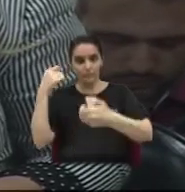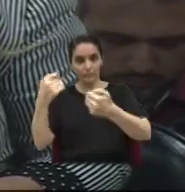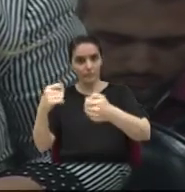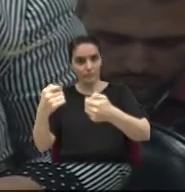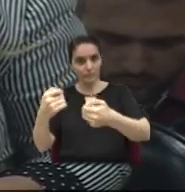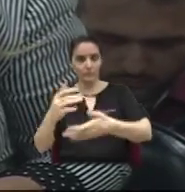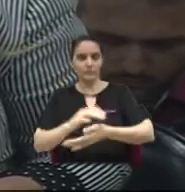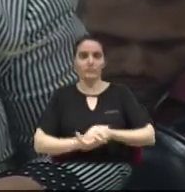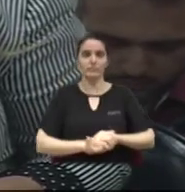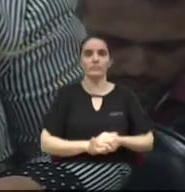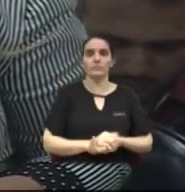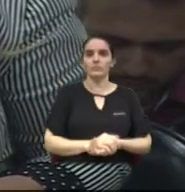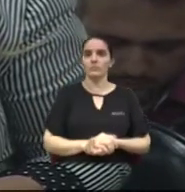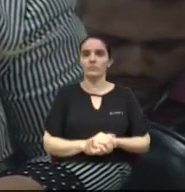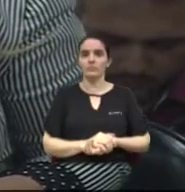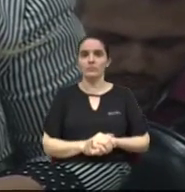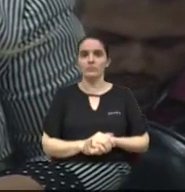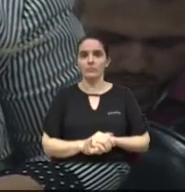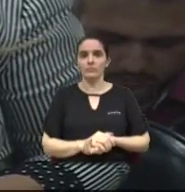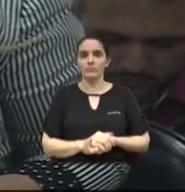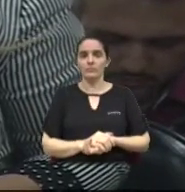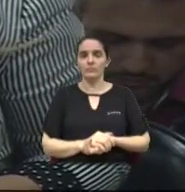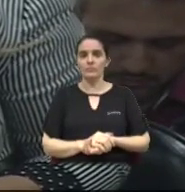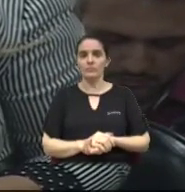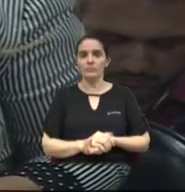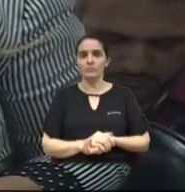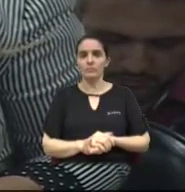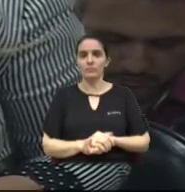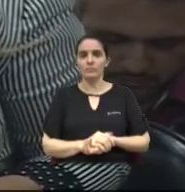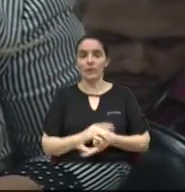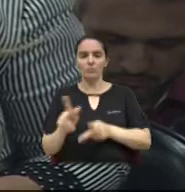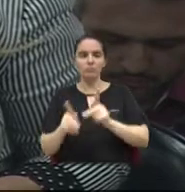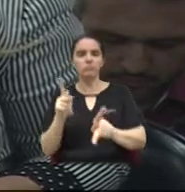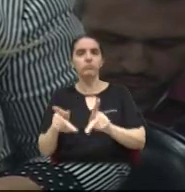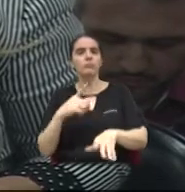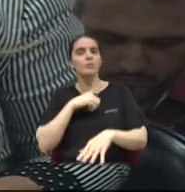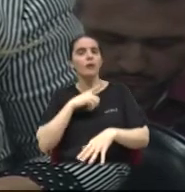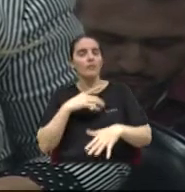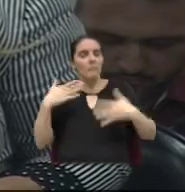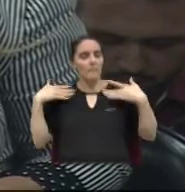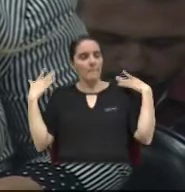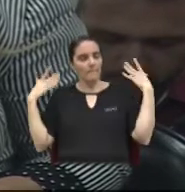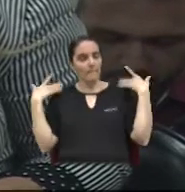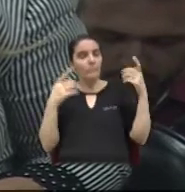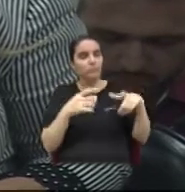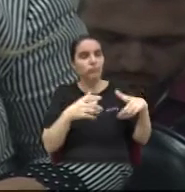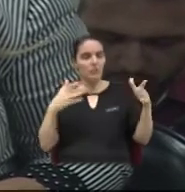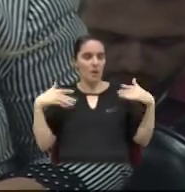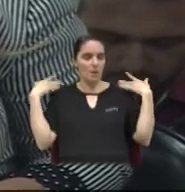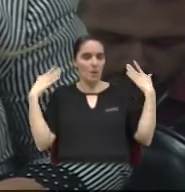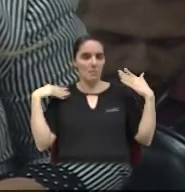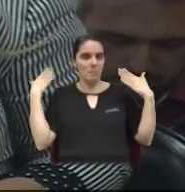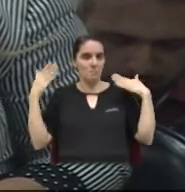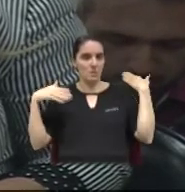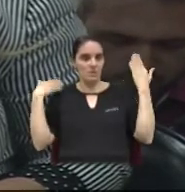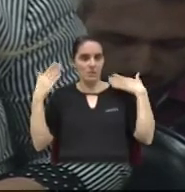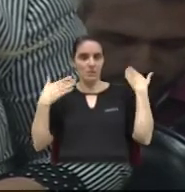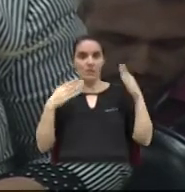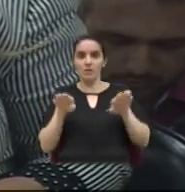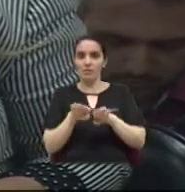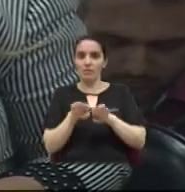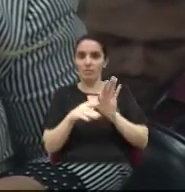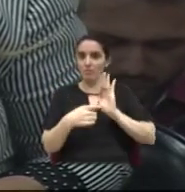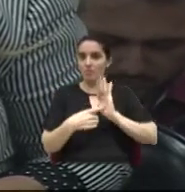que proporciona à população lazer, entretenimento e apresentação de bandas